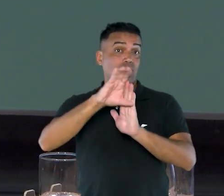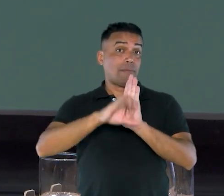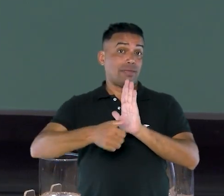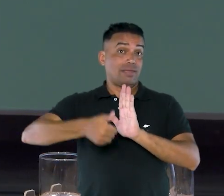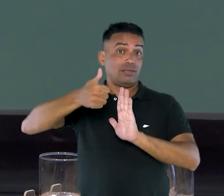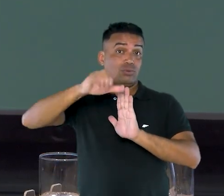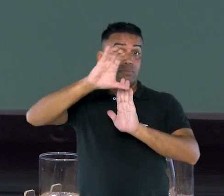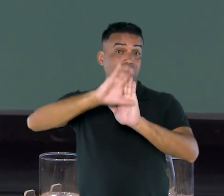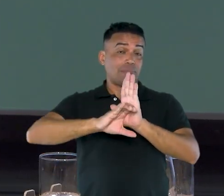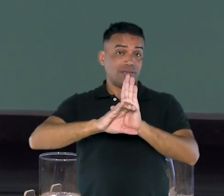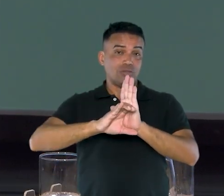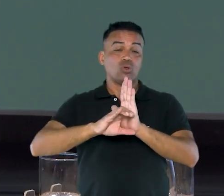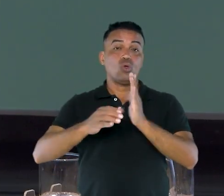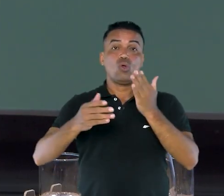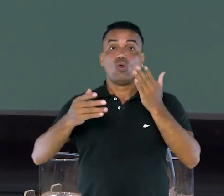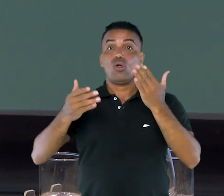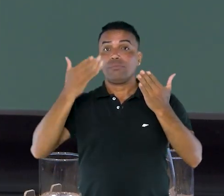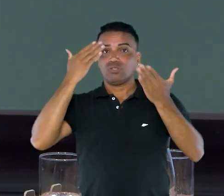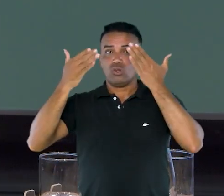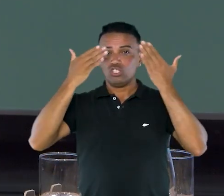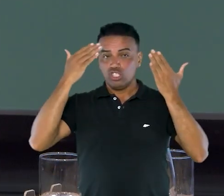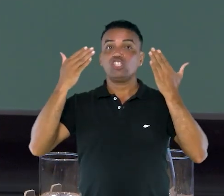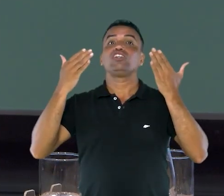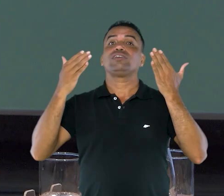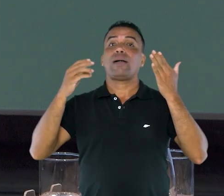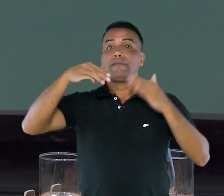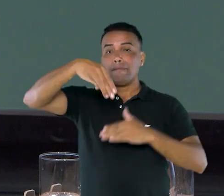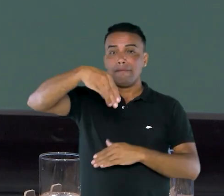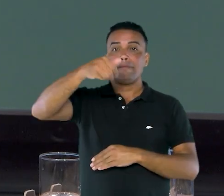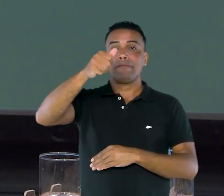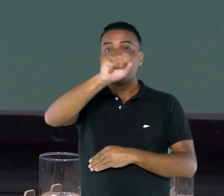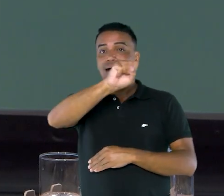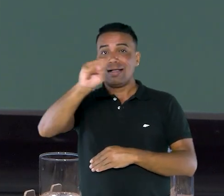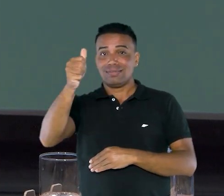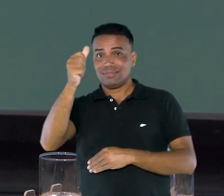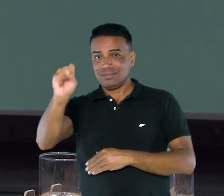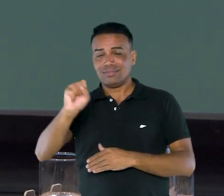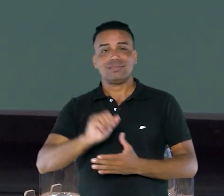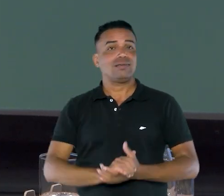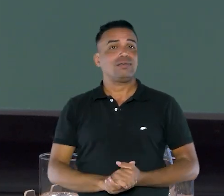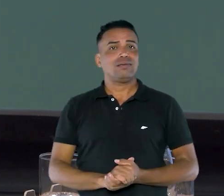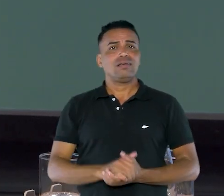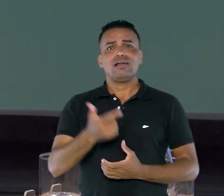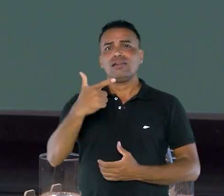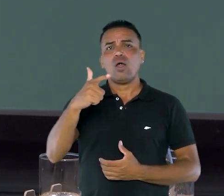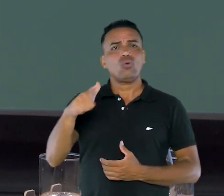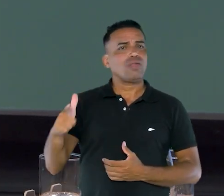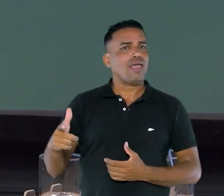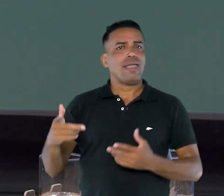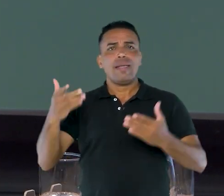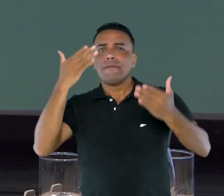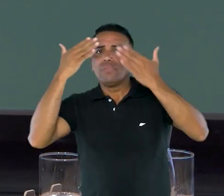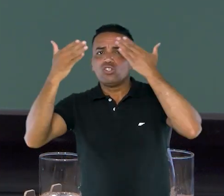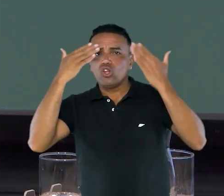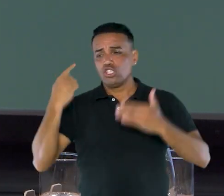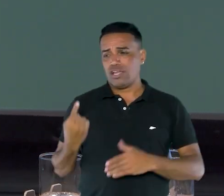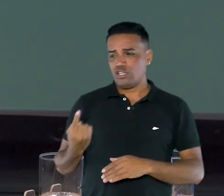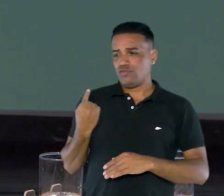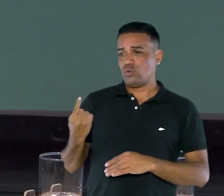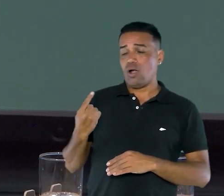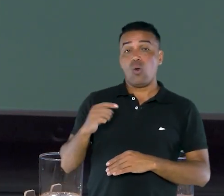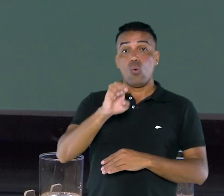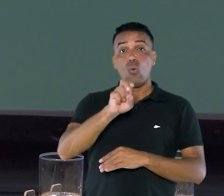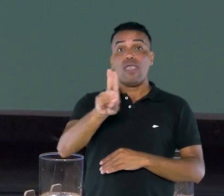das Massas, ele vai dizer: não existe psicologia individual, porque não existe o eu. Então, a